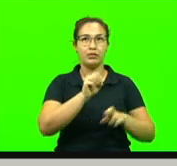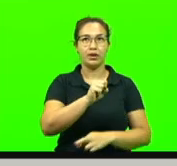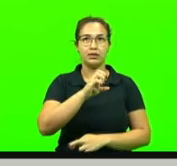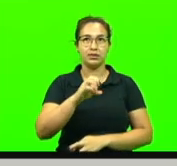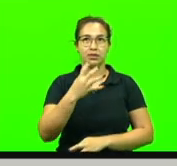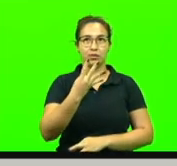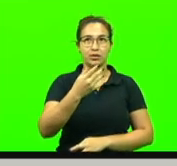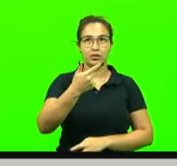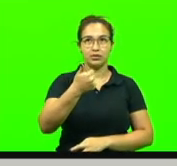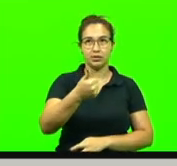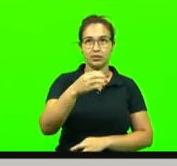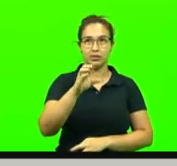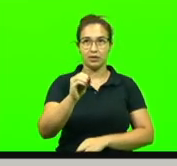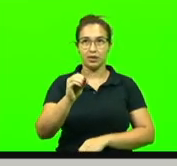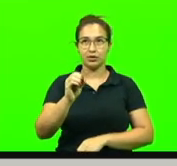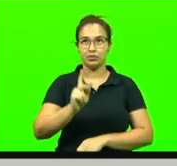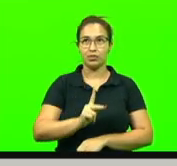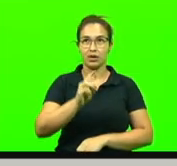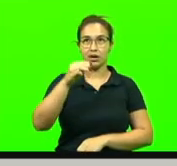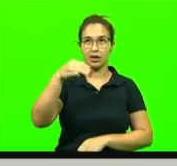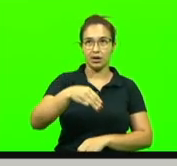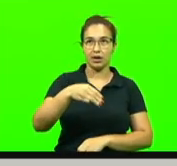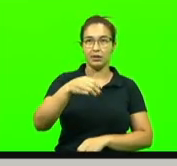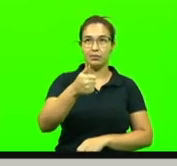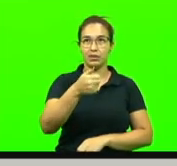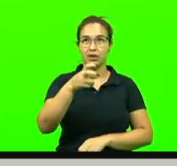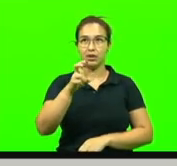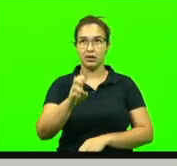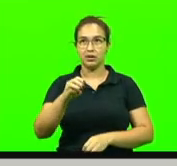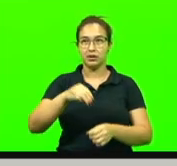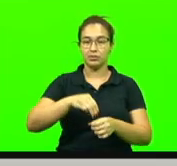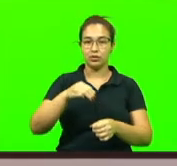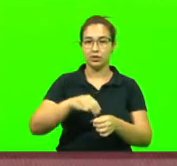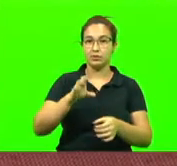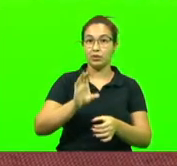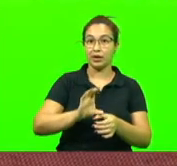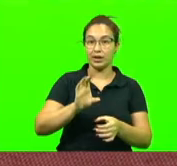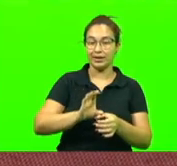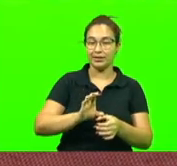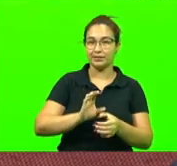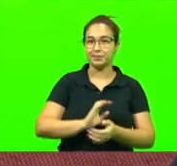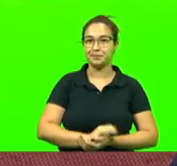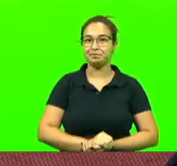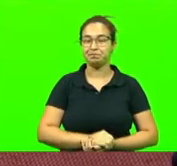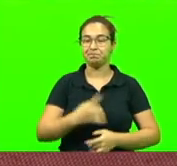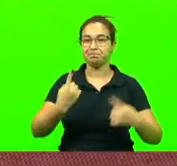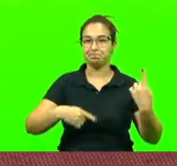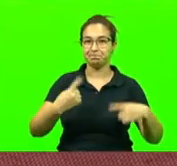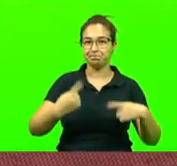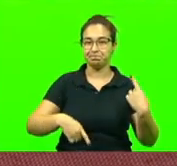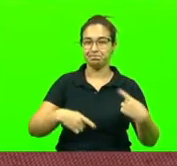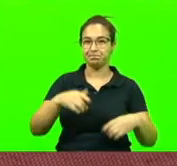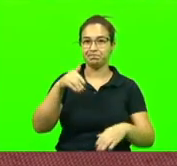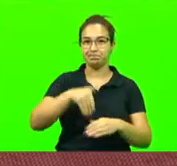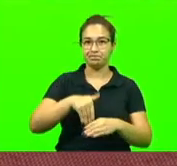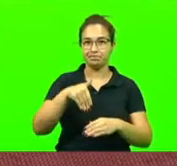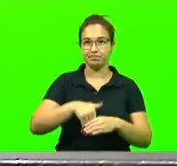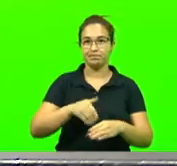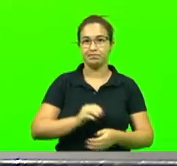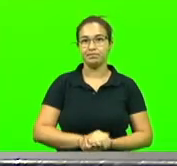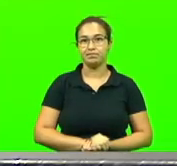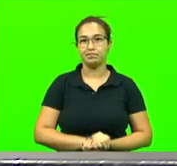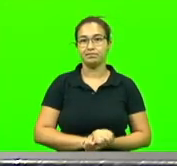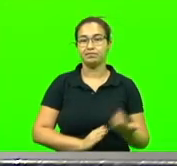rodovia SC 410, quilômetro 15, município de Canelinho. Em discussão, em